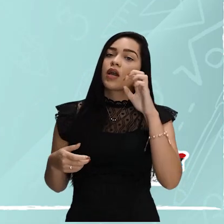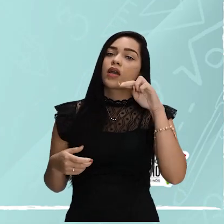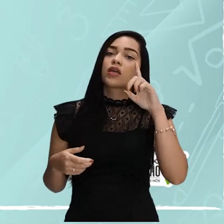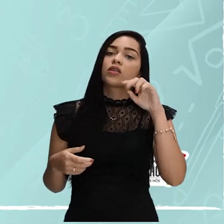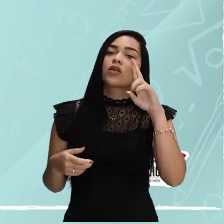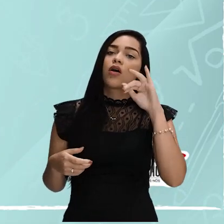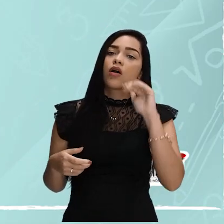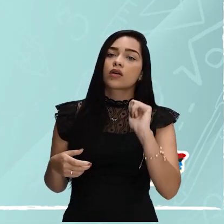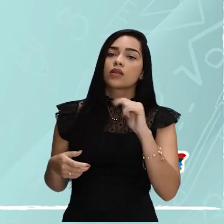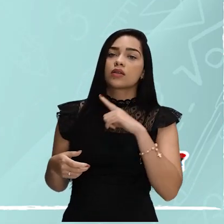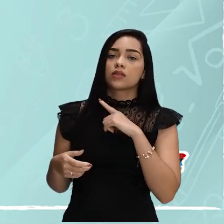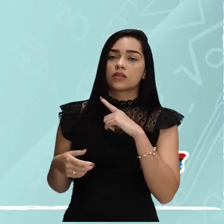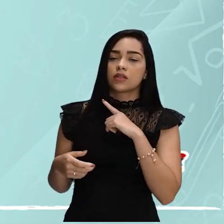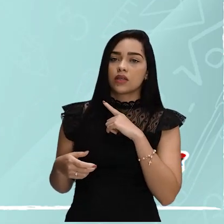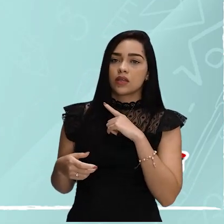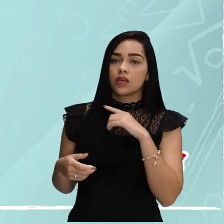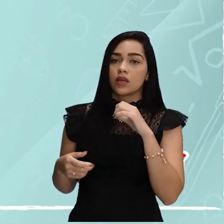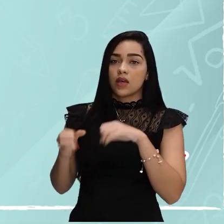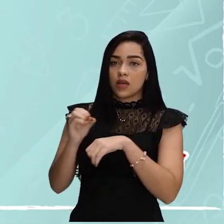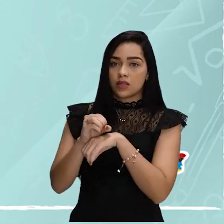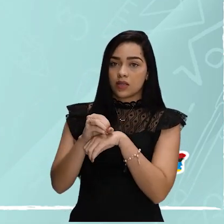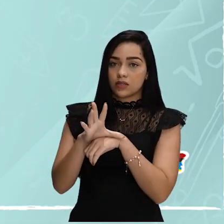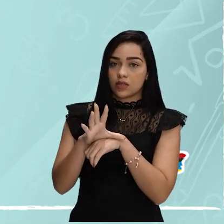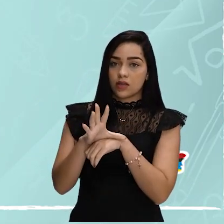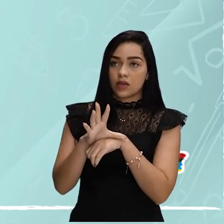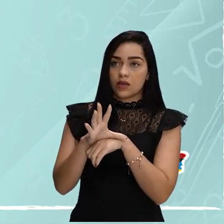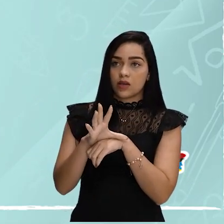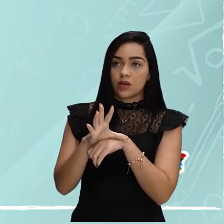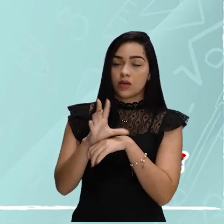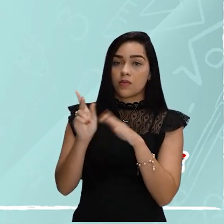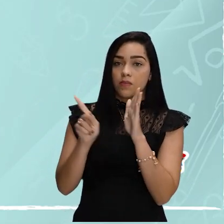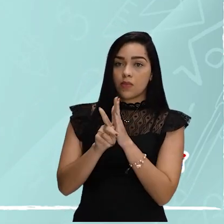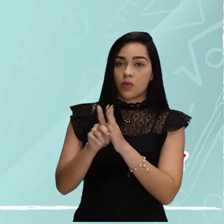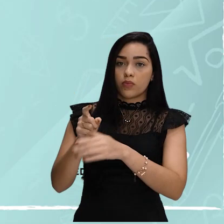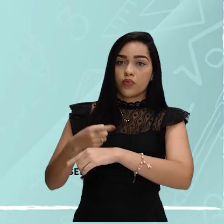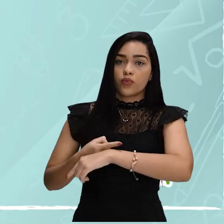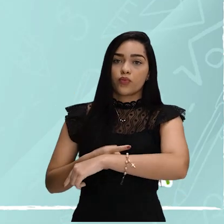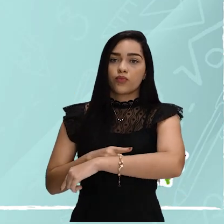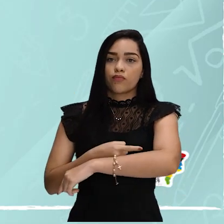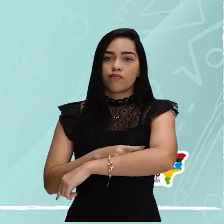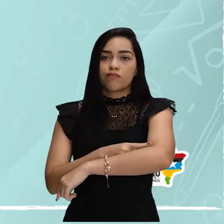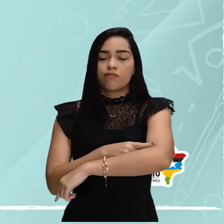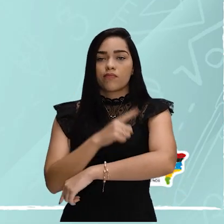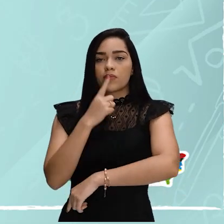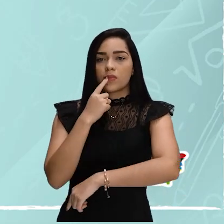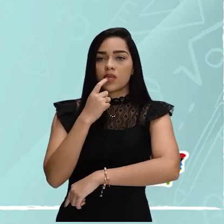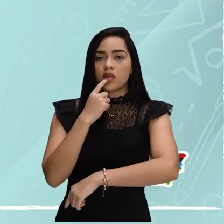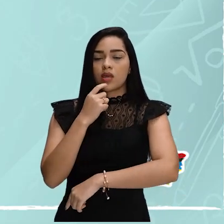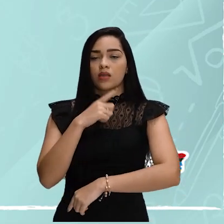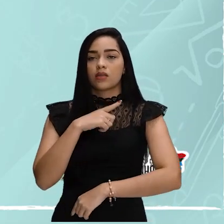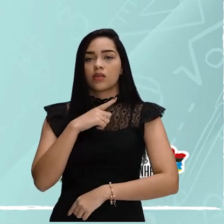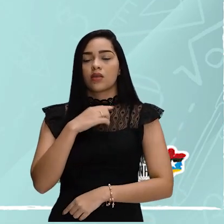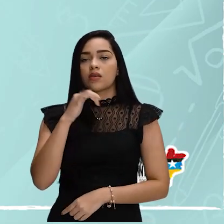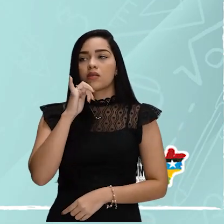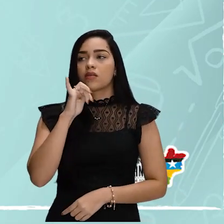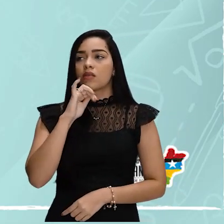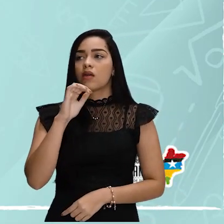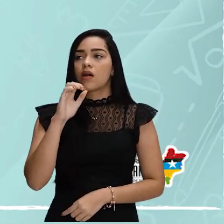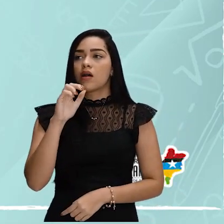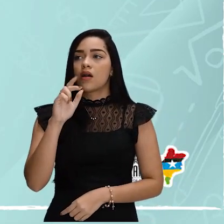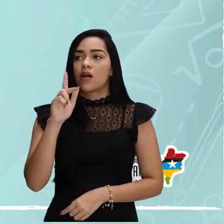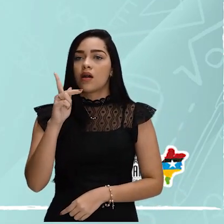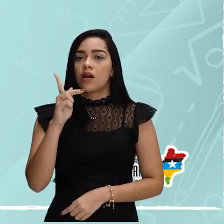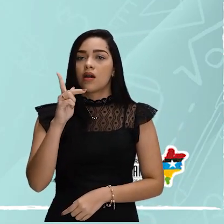endócrina? Produz uma secreção que é jogada na corrente sanguínea. Aí nós temos o exemplo da hipófise,